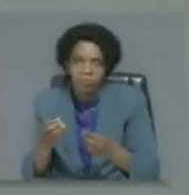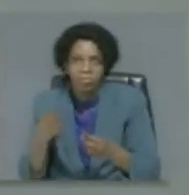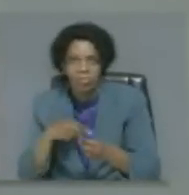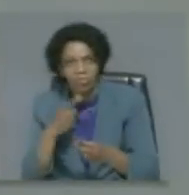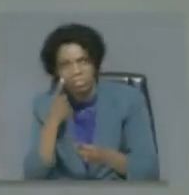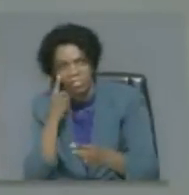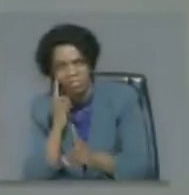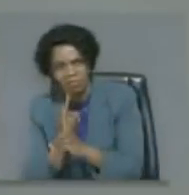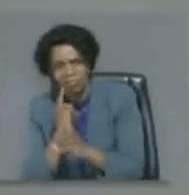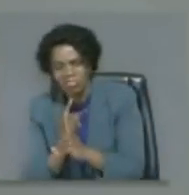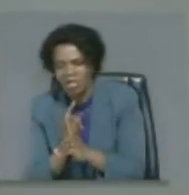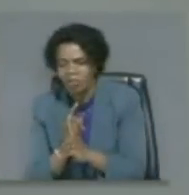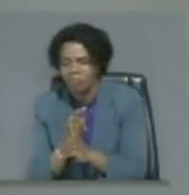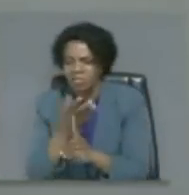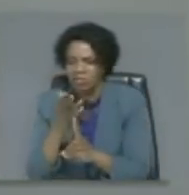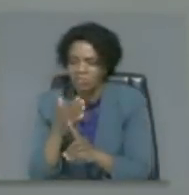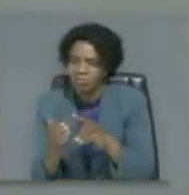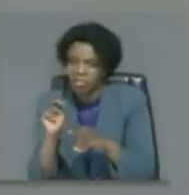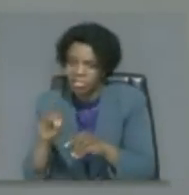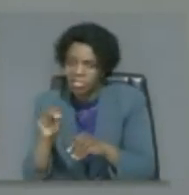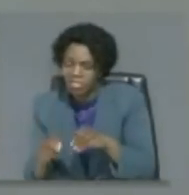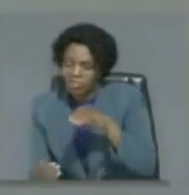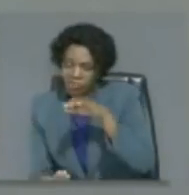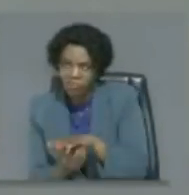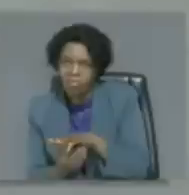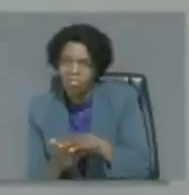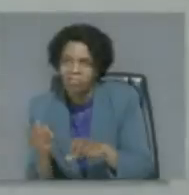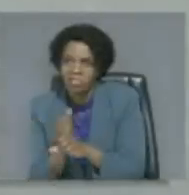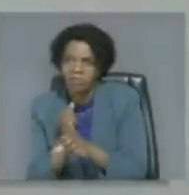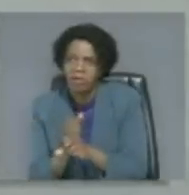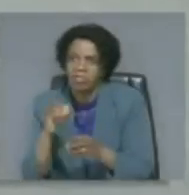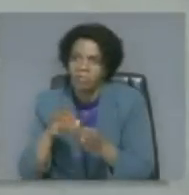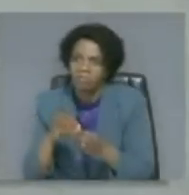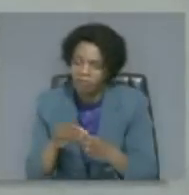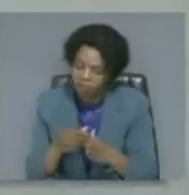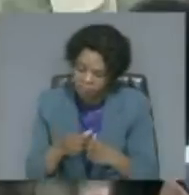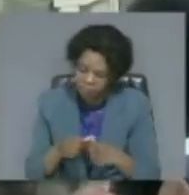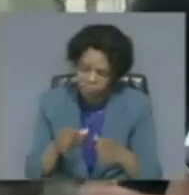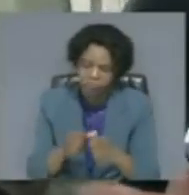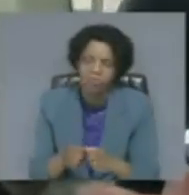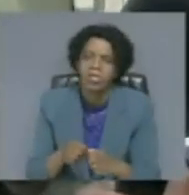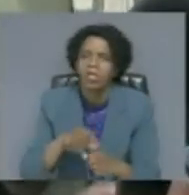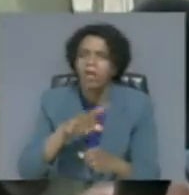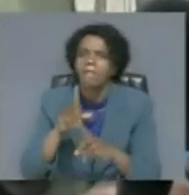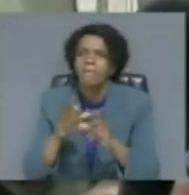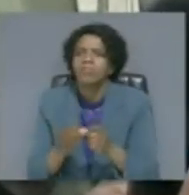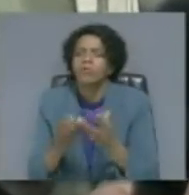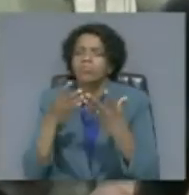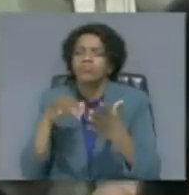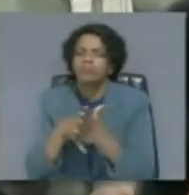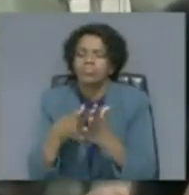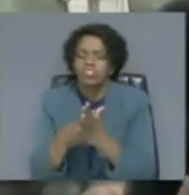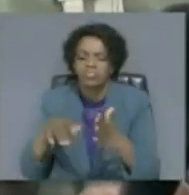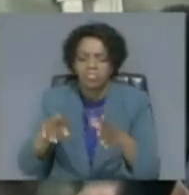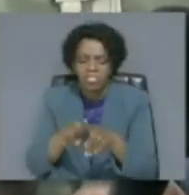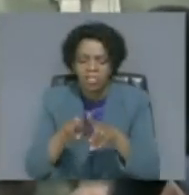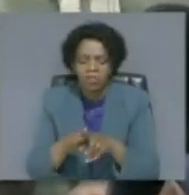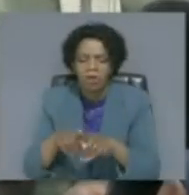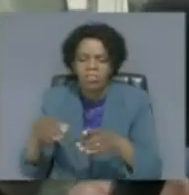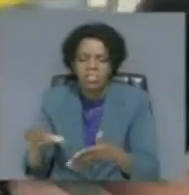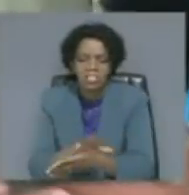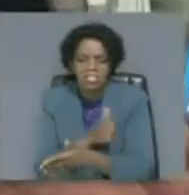e registramos algumas paralisações. Quantos projetos desta dimensão estão desenhados para a cidade